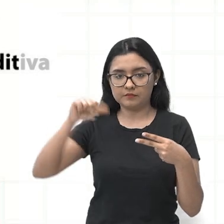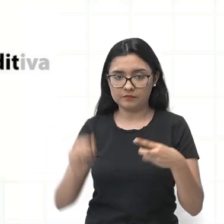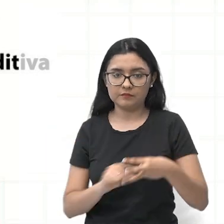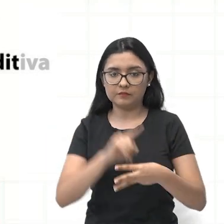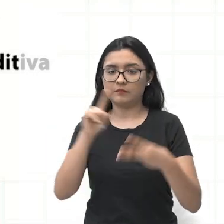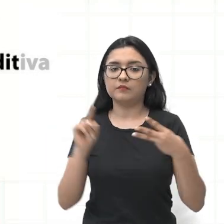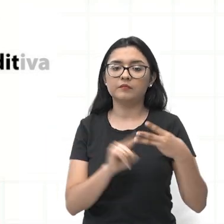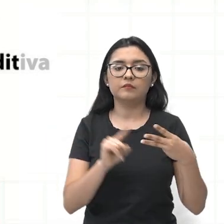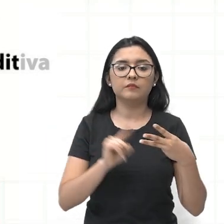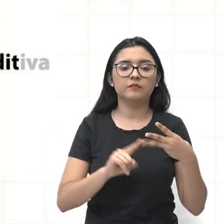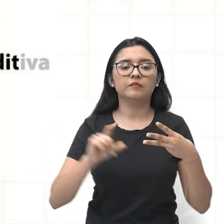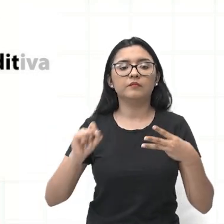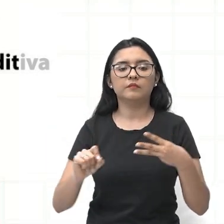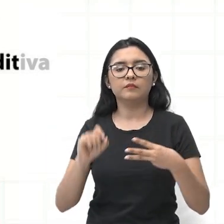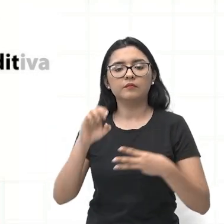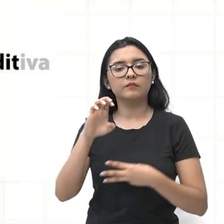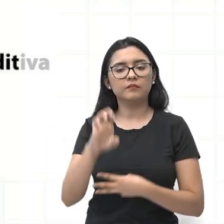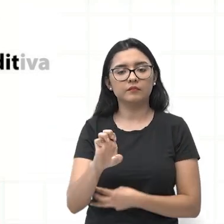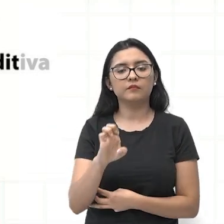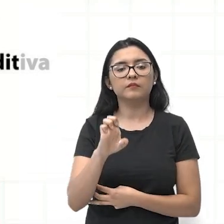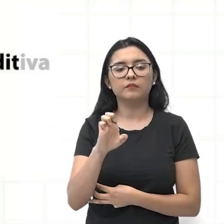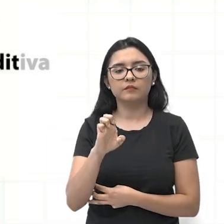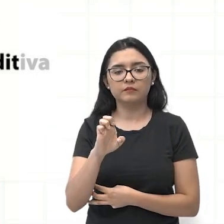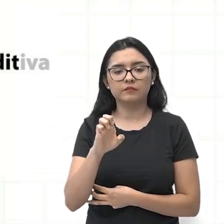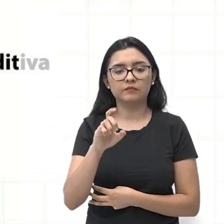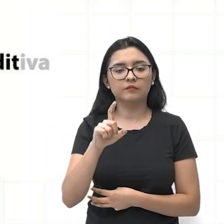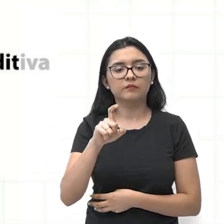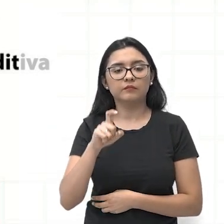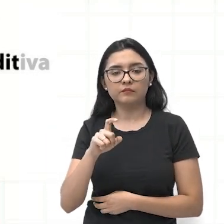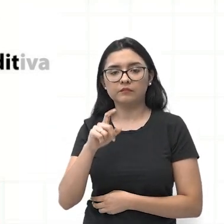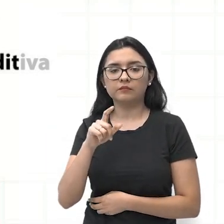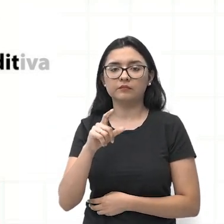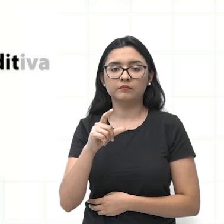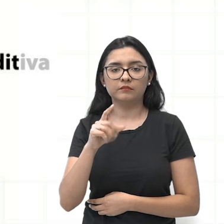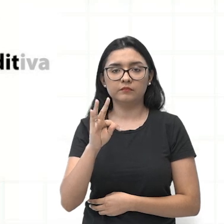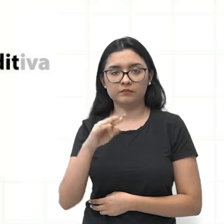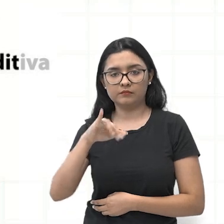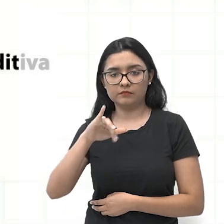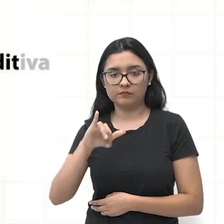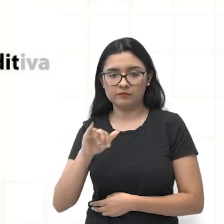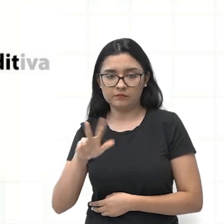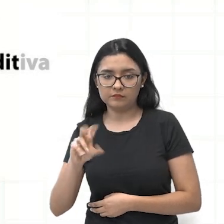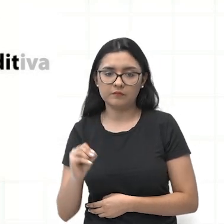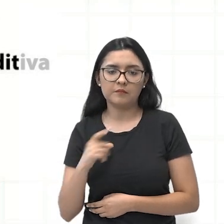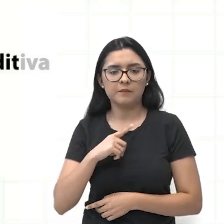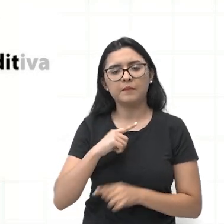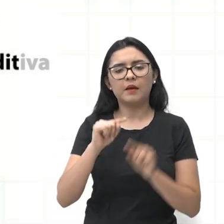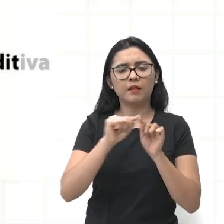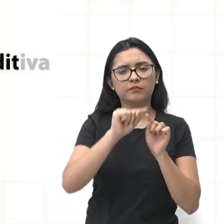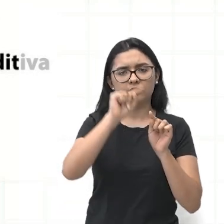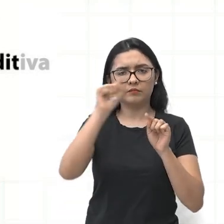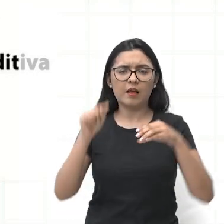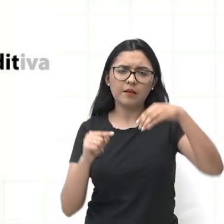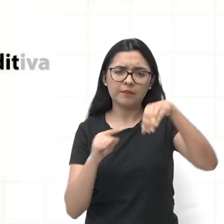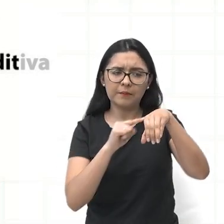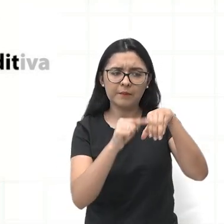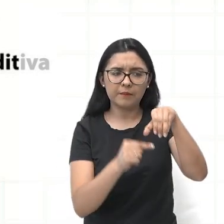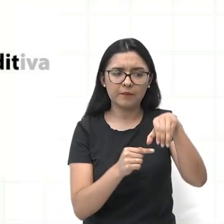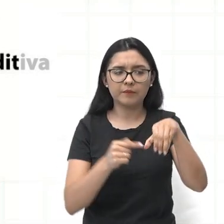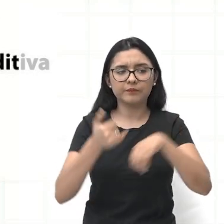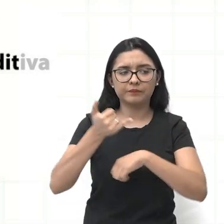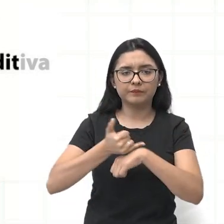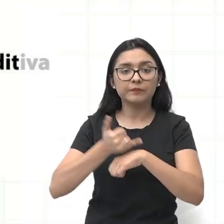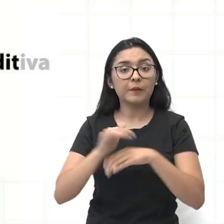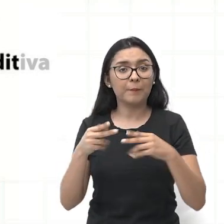corpo, é o estribo. Veja que ele tem o formatinho de uma ferradura, certo? Por isso que ele tem